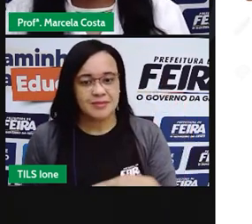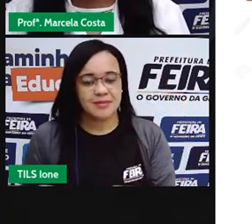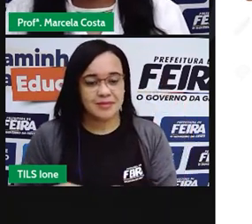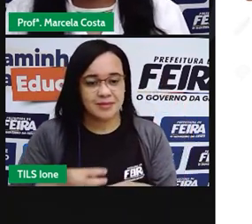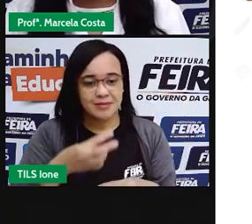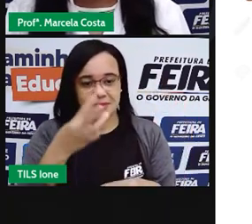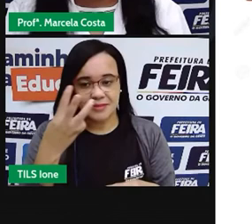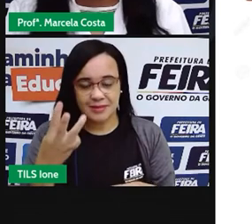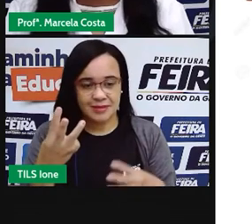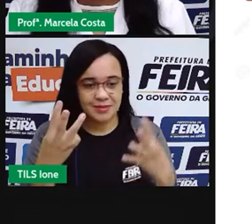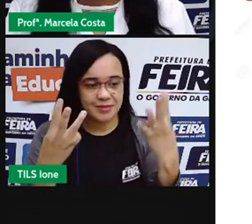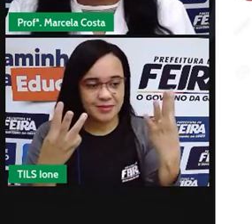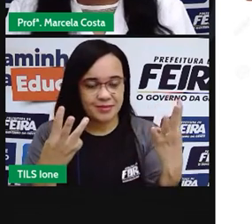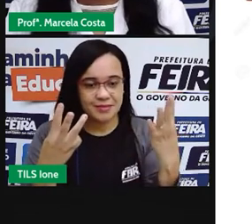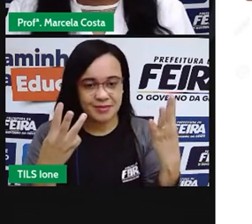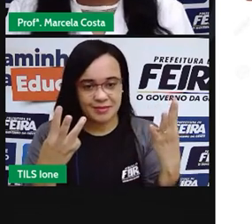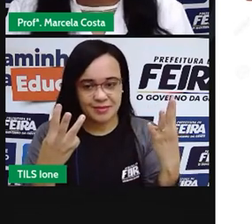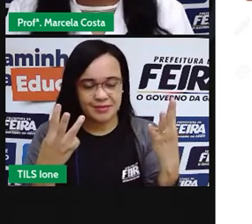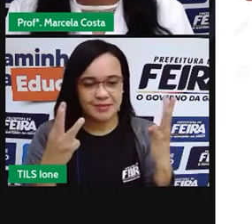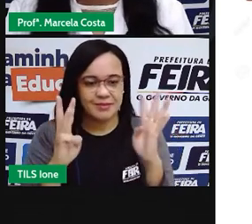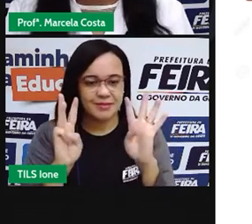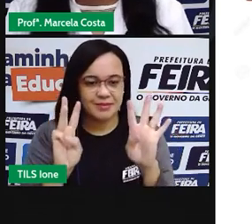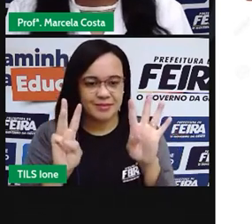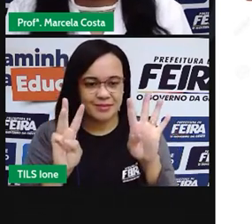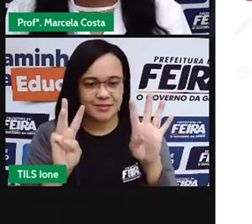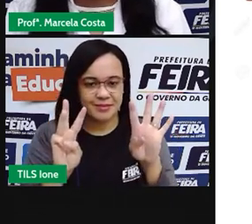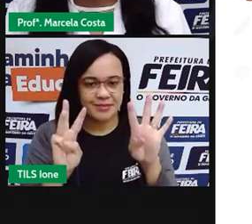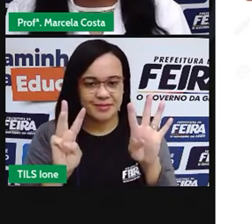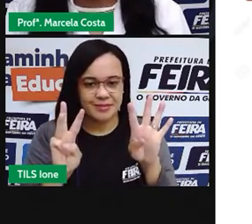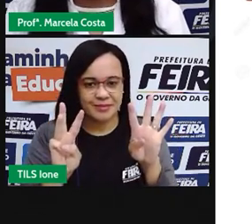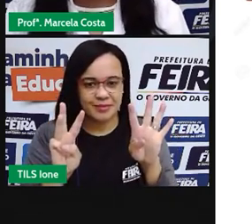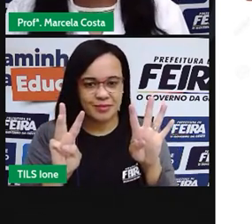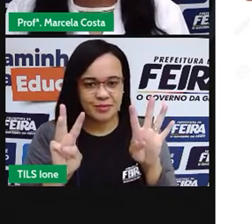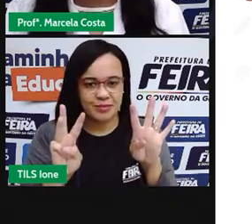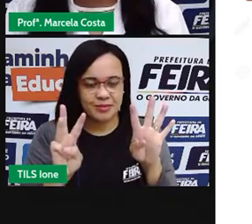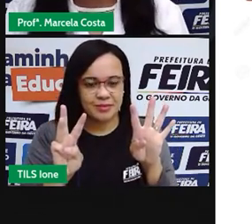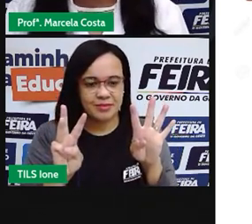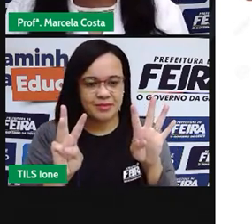três de Duda, mais os três de Kátia.